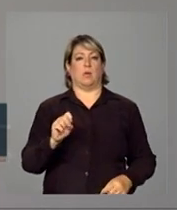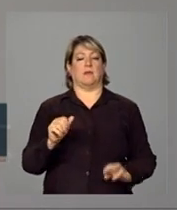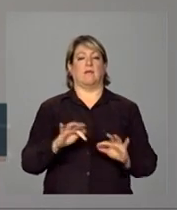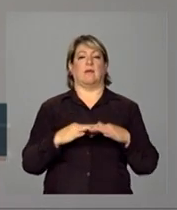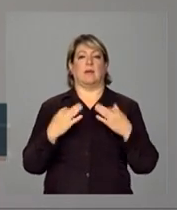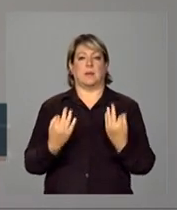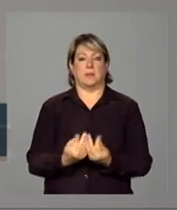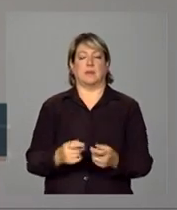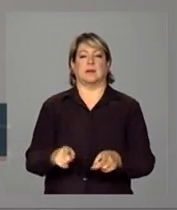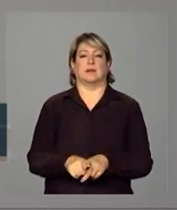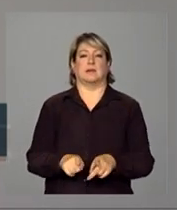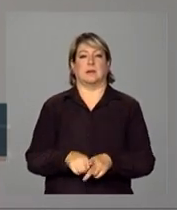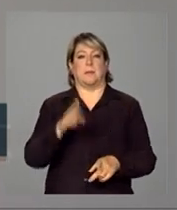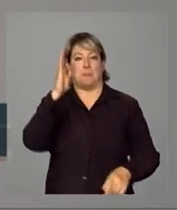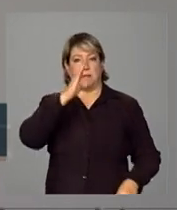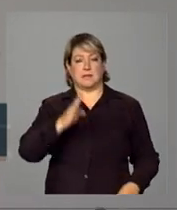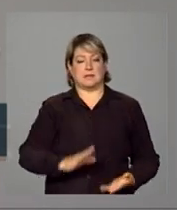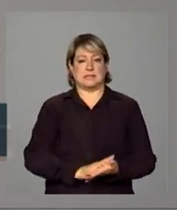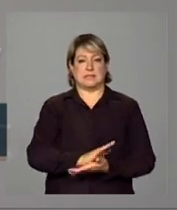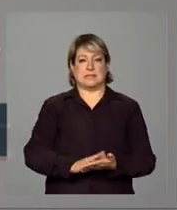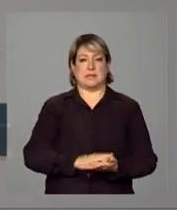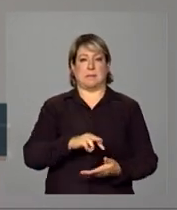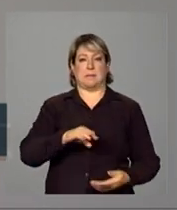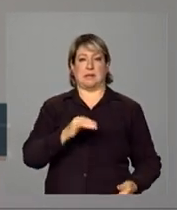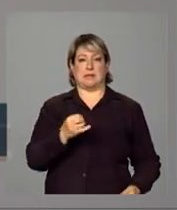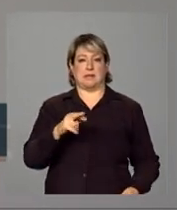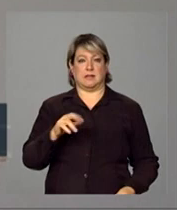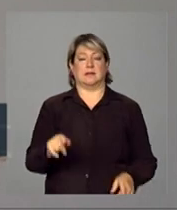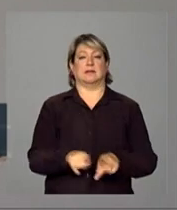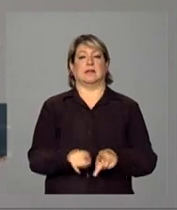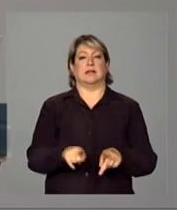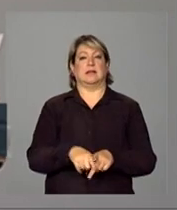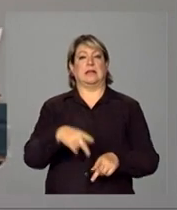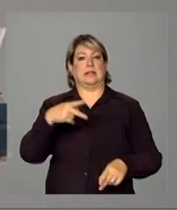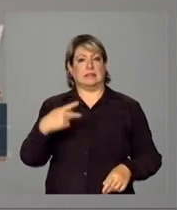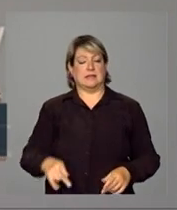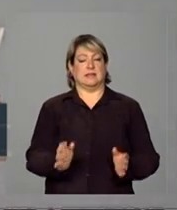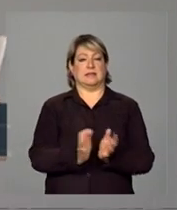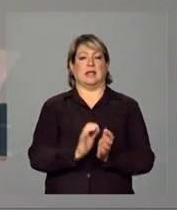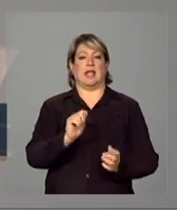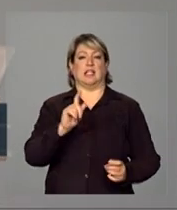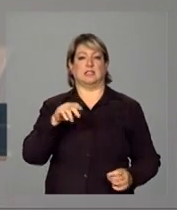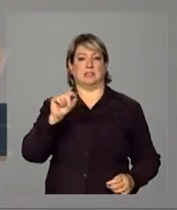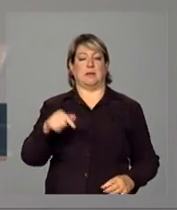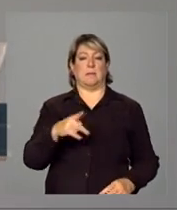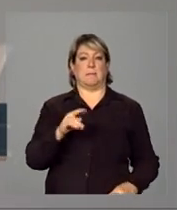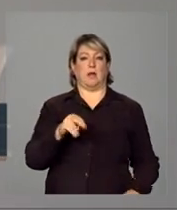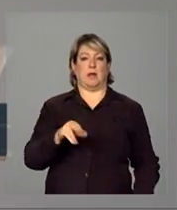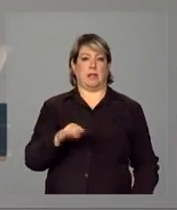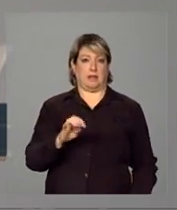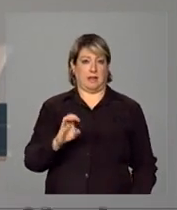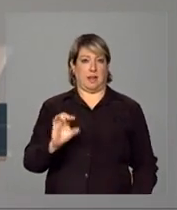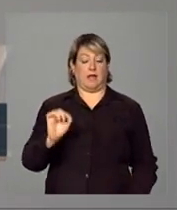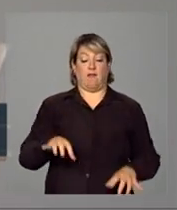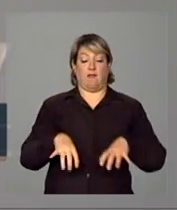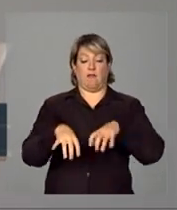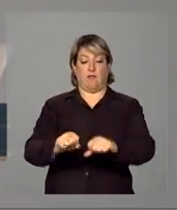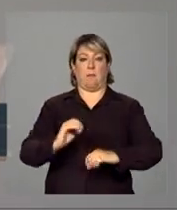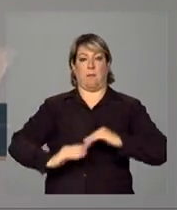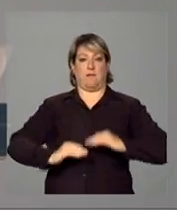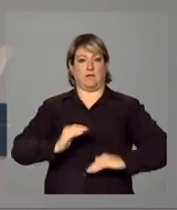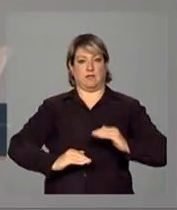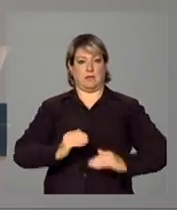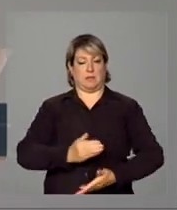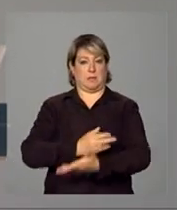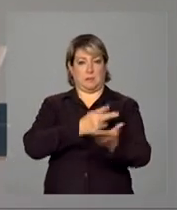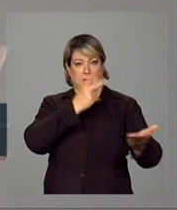do Brasil Sem Miséria e na construção também dessa agenda do Pronatec voltado para a qualificação profissional do